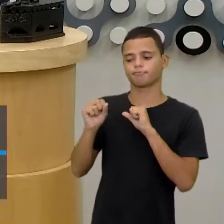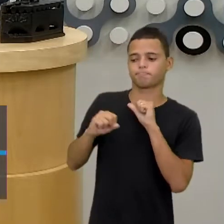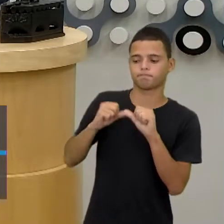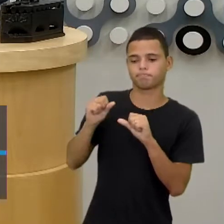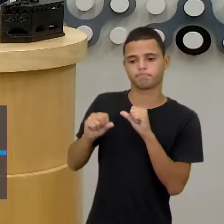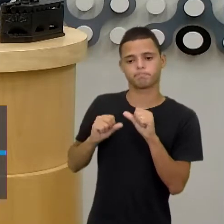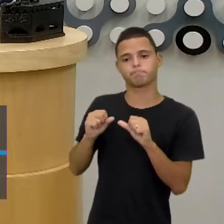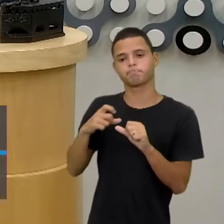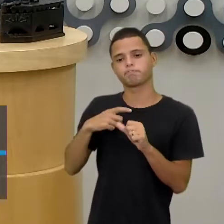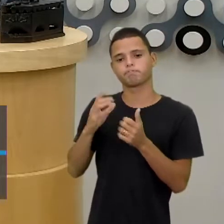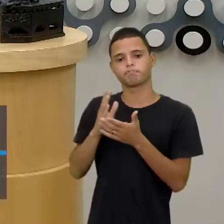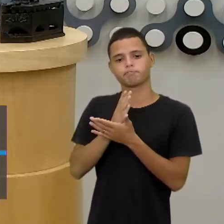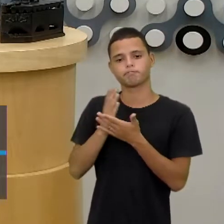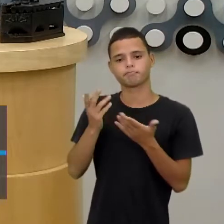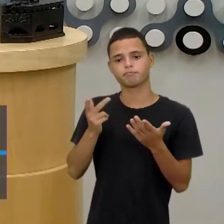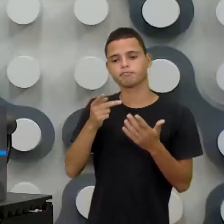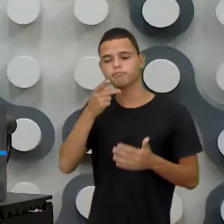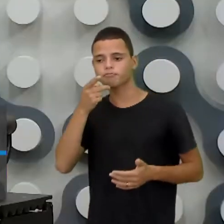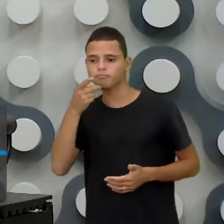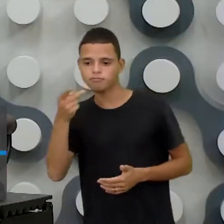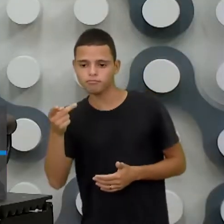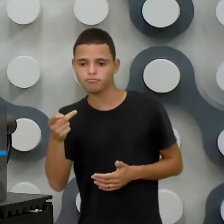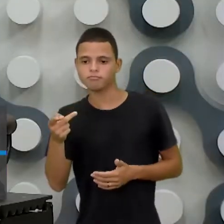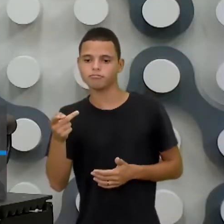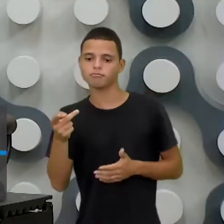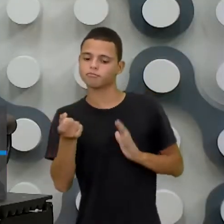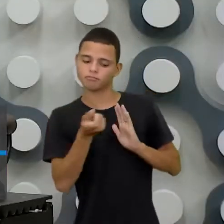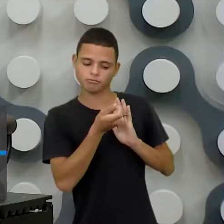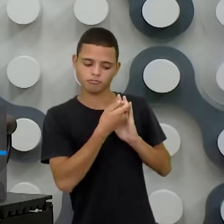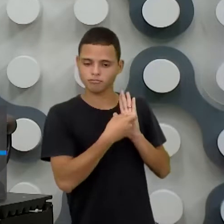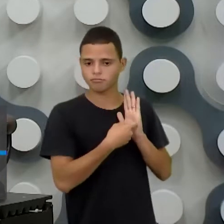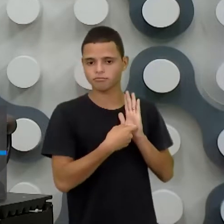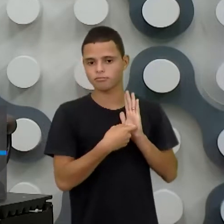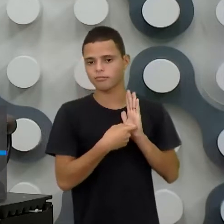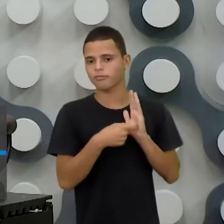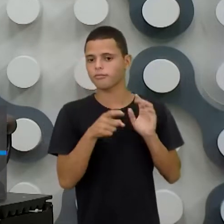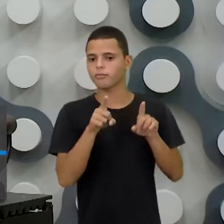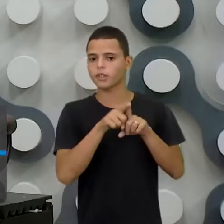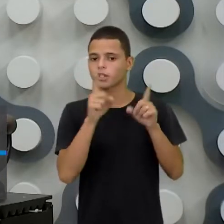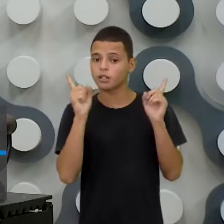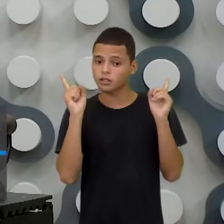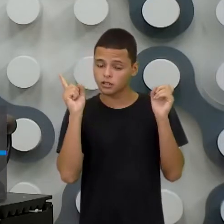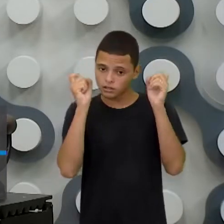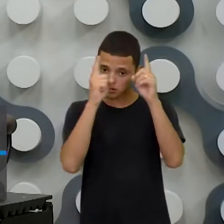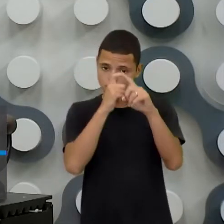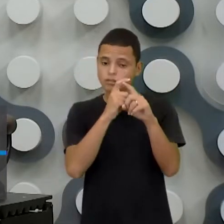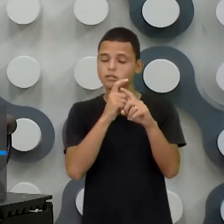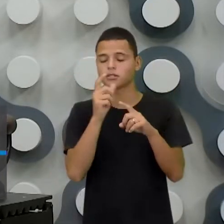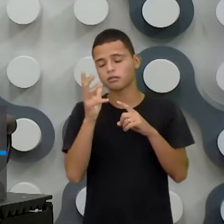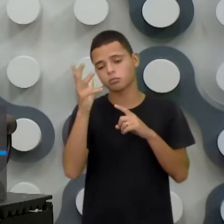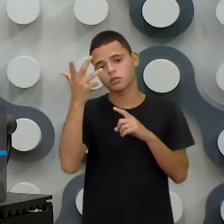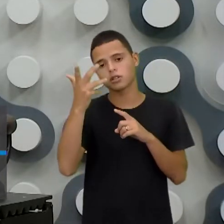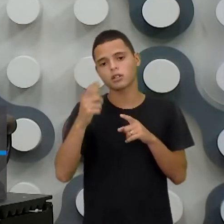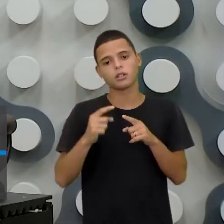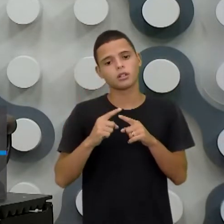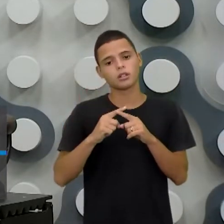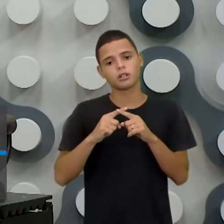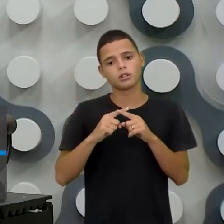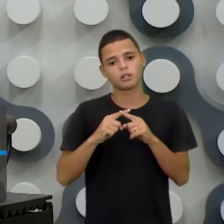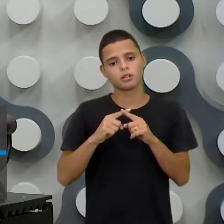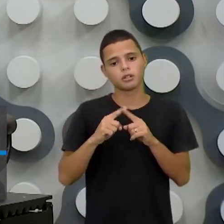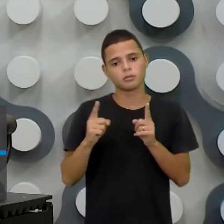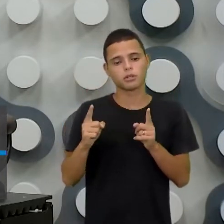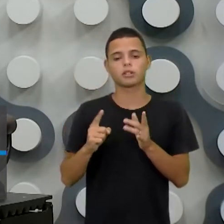as expressões, né, tanto na oralidade, na escrita é muito mais difícil, né, disso acontecer. Mas aí com o avanço das